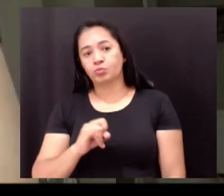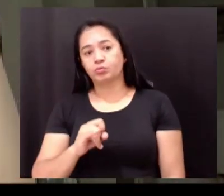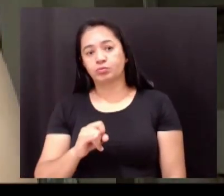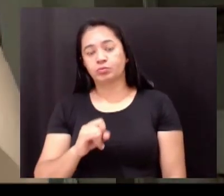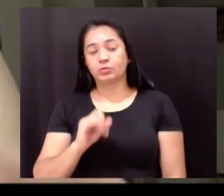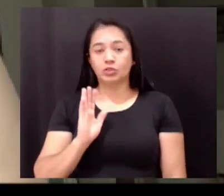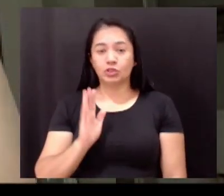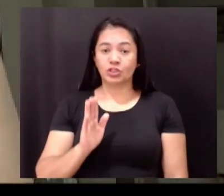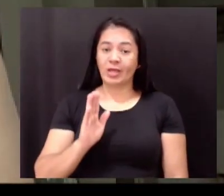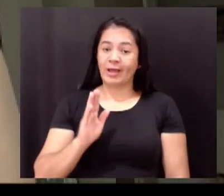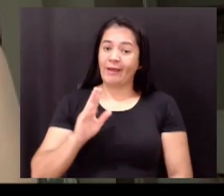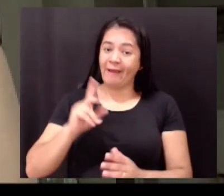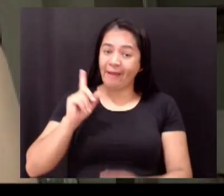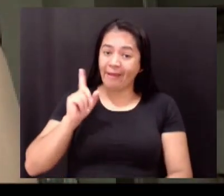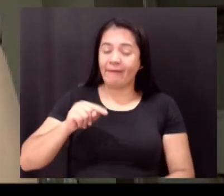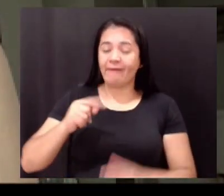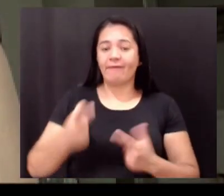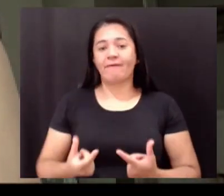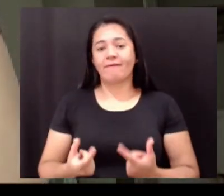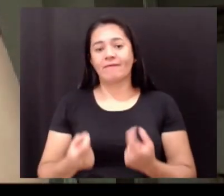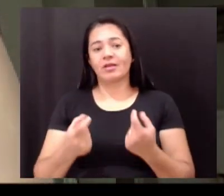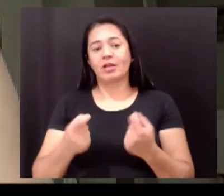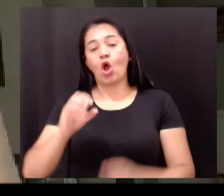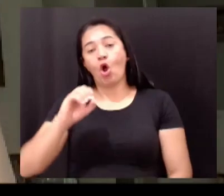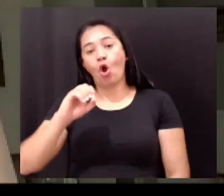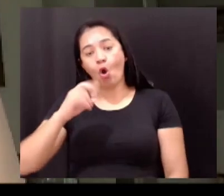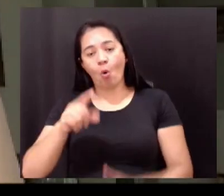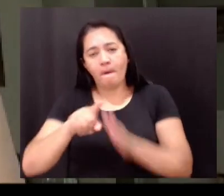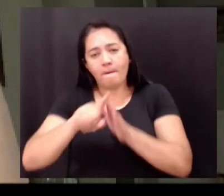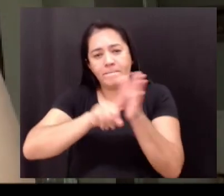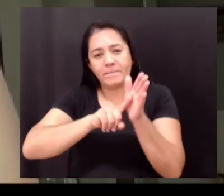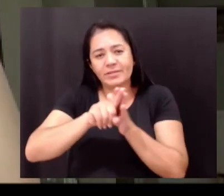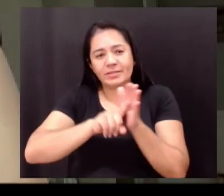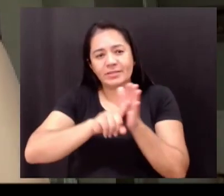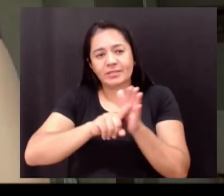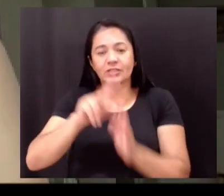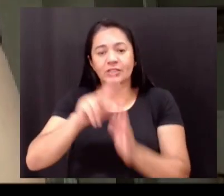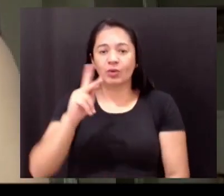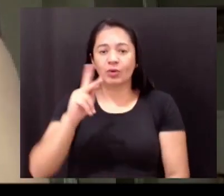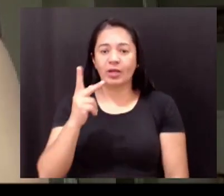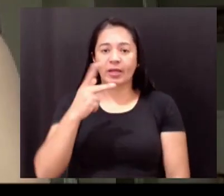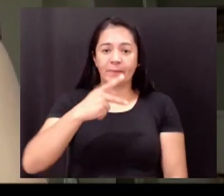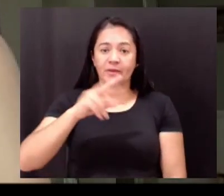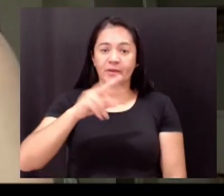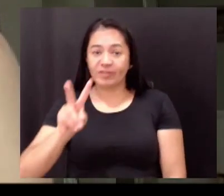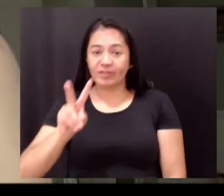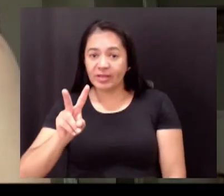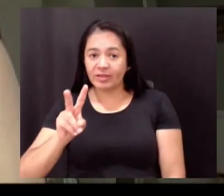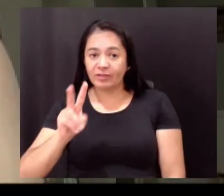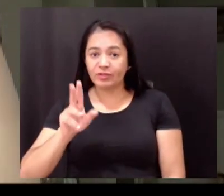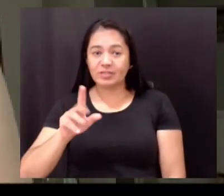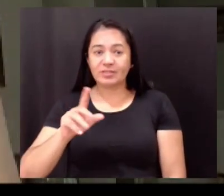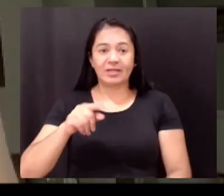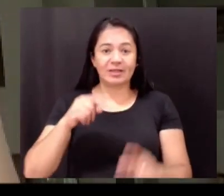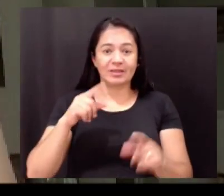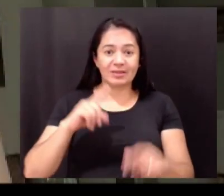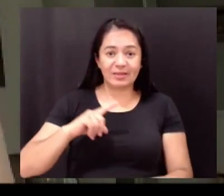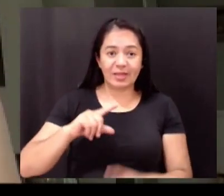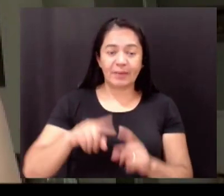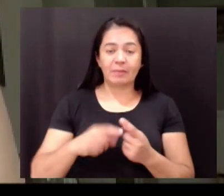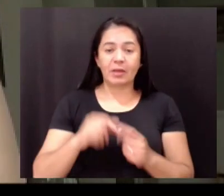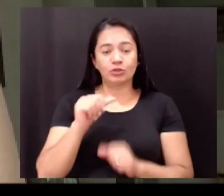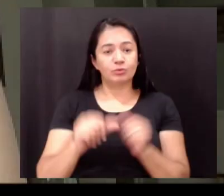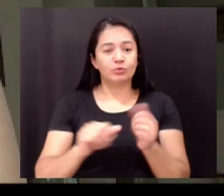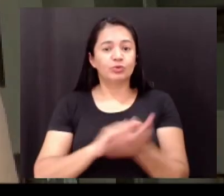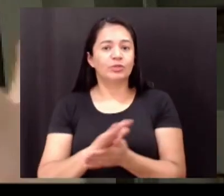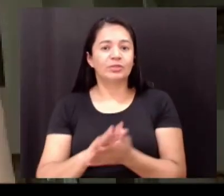ou ainda com uma pesquisa do HPV-DNA, se você tem o HPV ali presente, mas não tem nenhuma alteração na parede